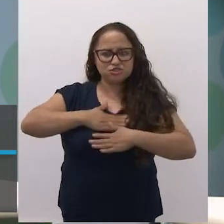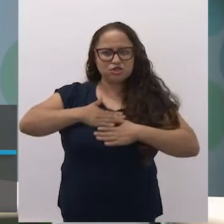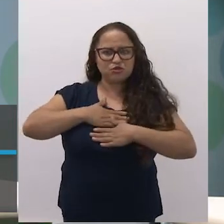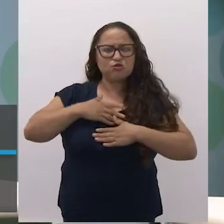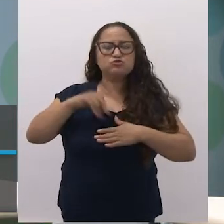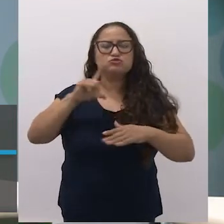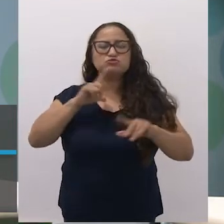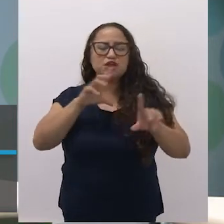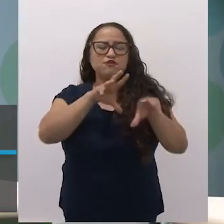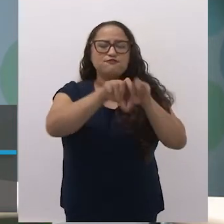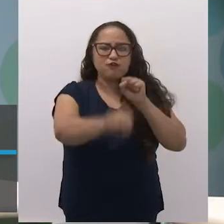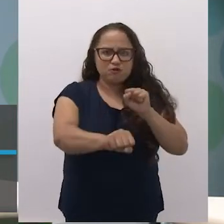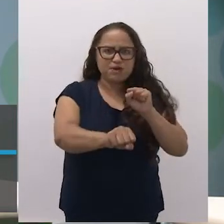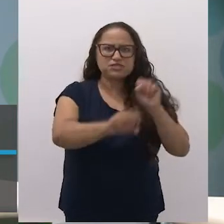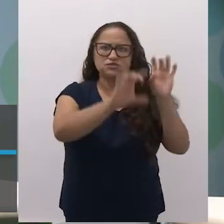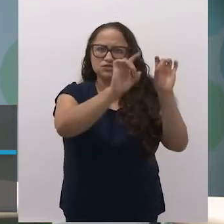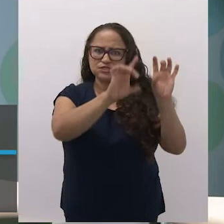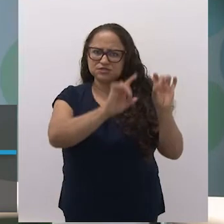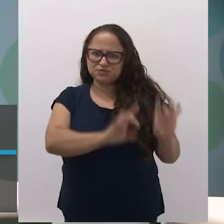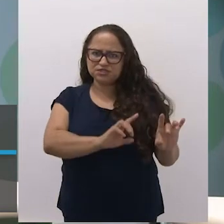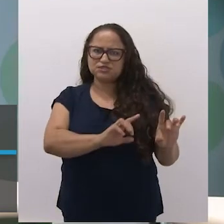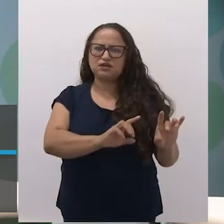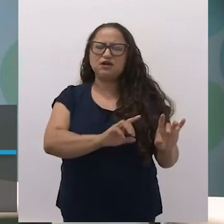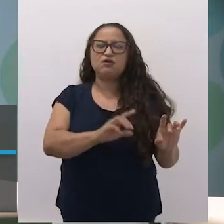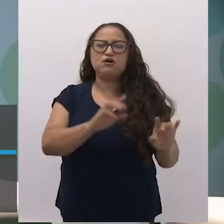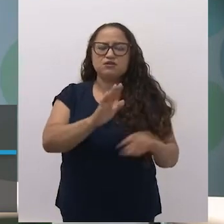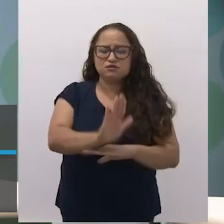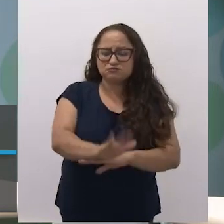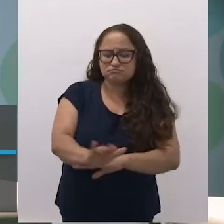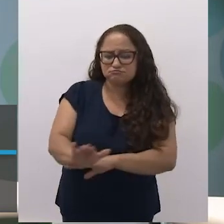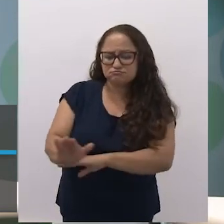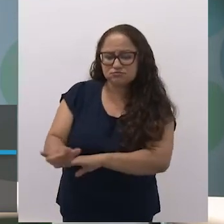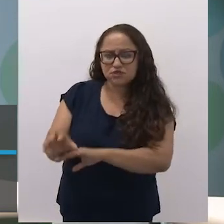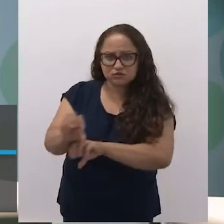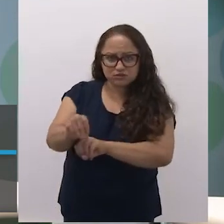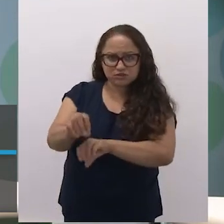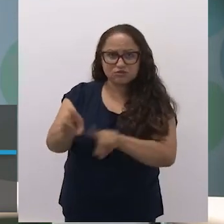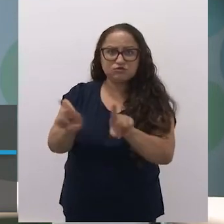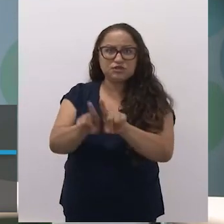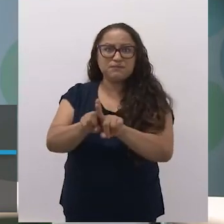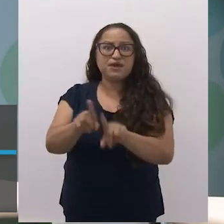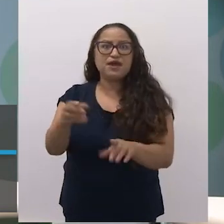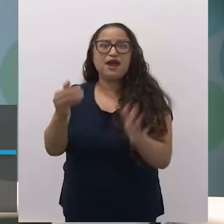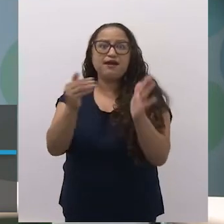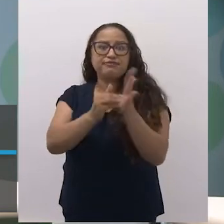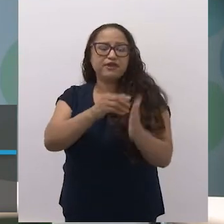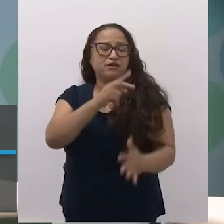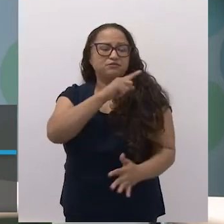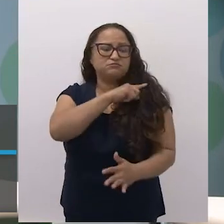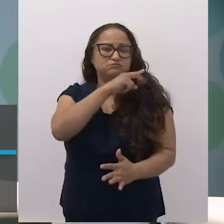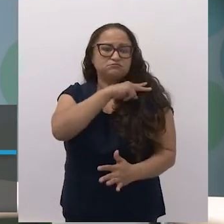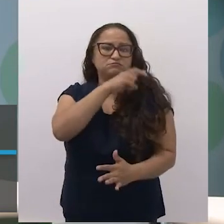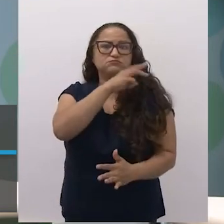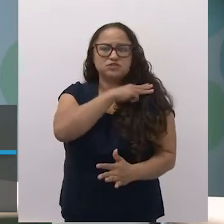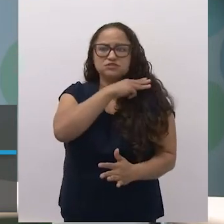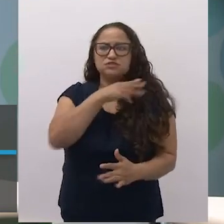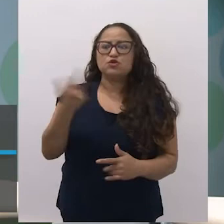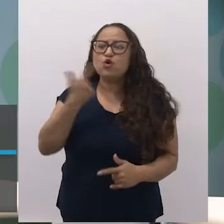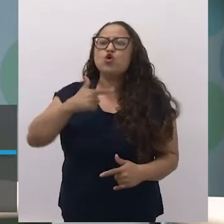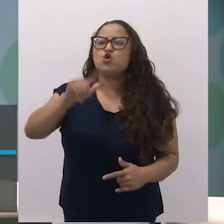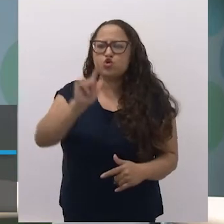formações específicas desde da educação infantil até o ensino médio. Então, a gente